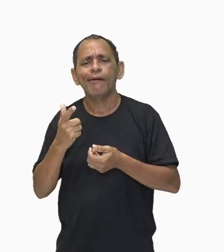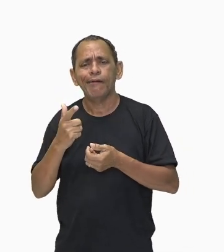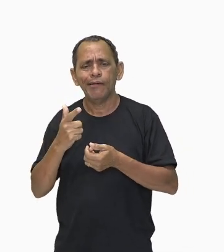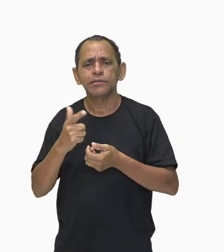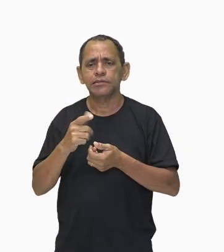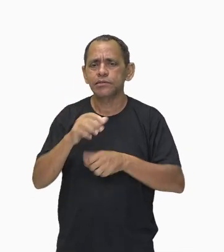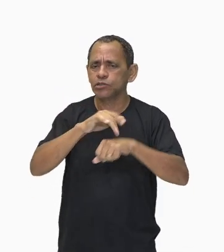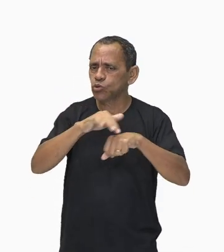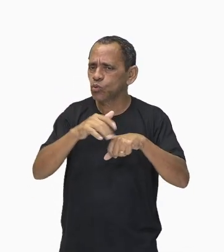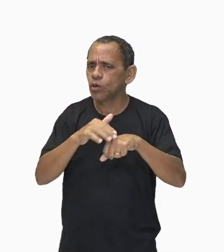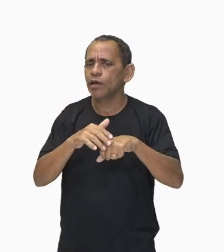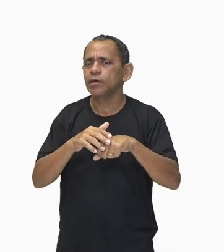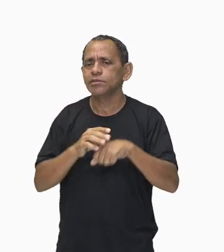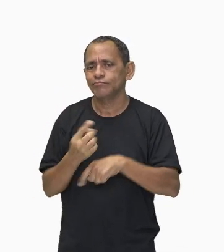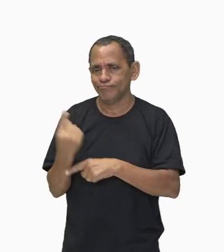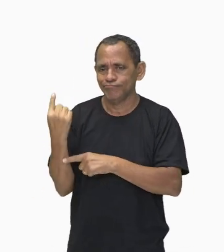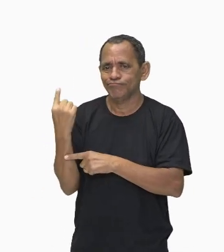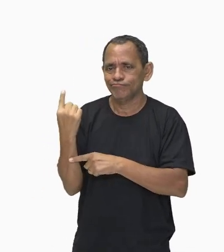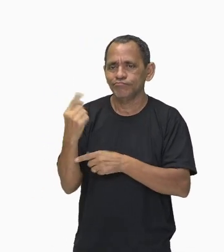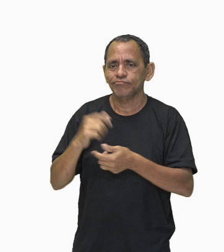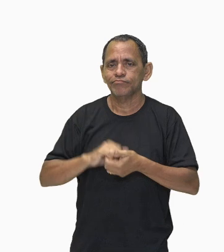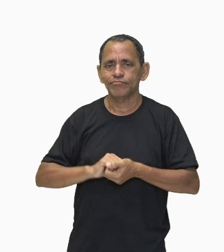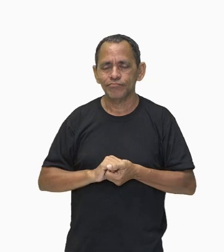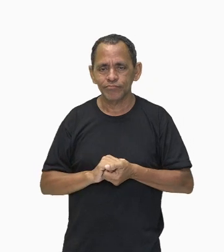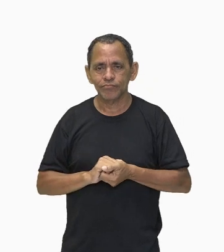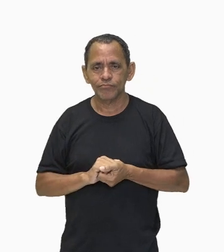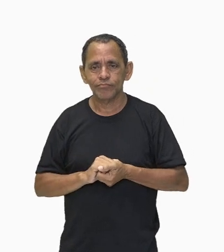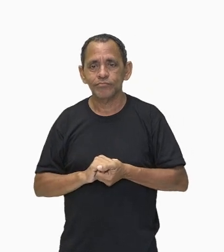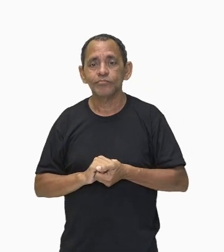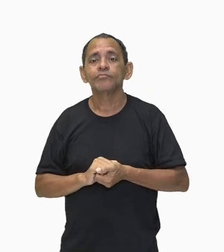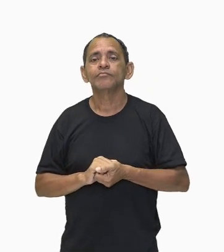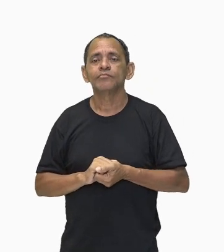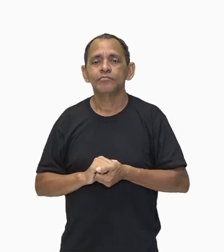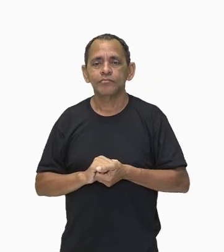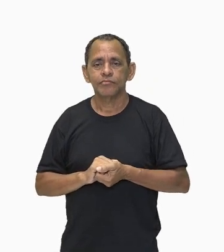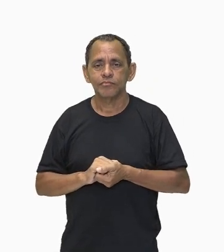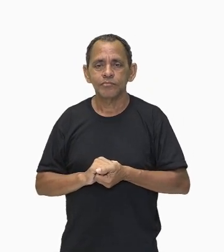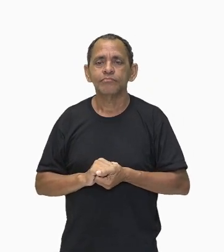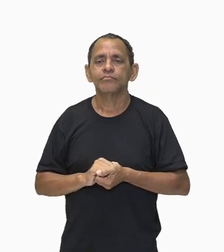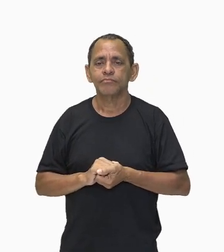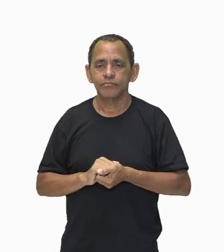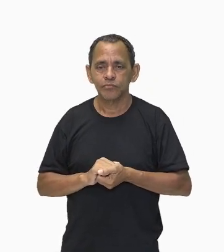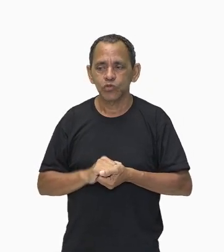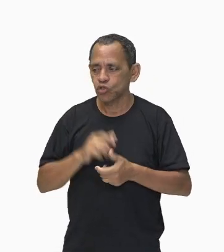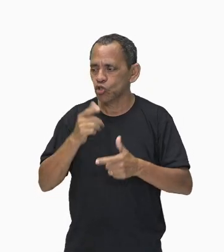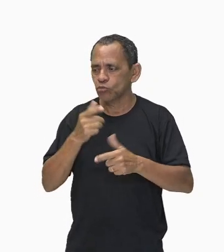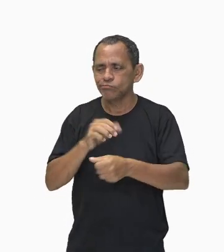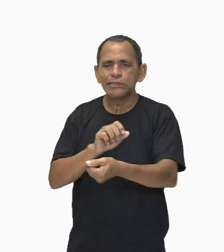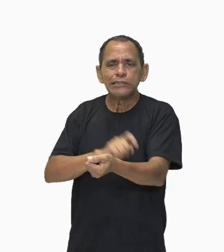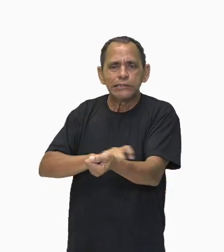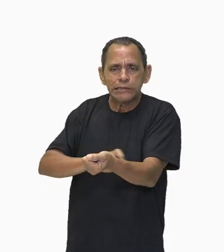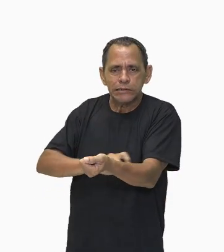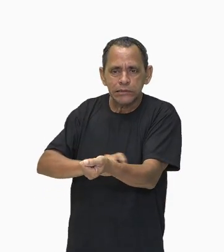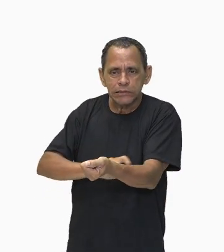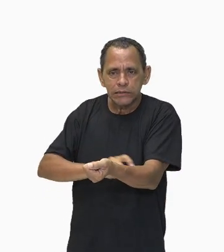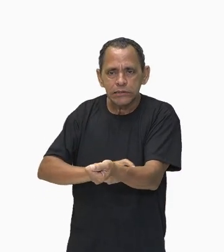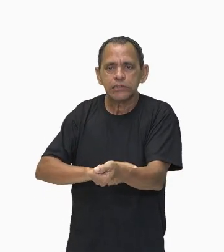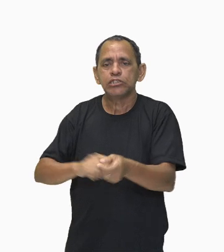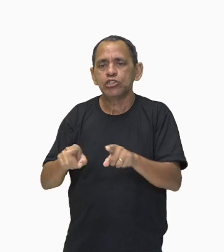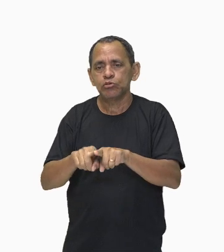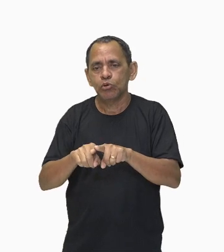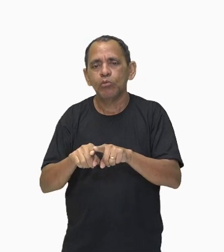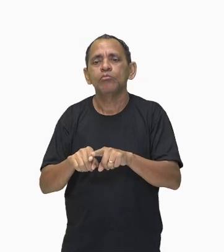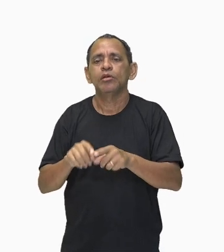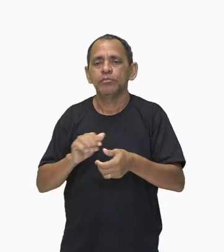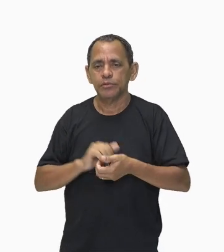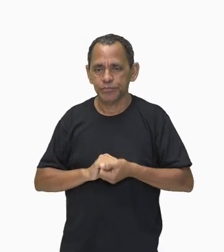do intestino irritável. Outras causas, estresse. Gente, estresse é causa para muitas